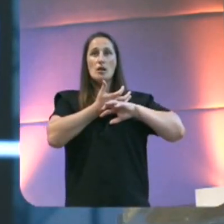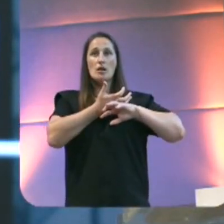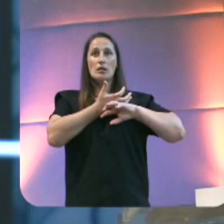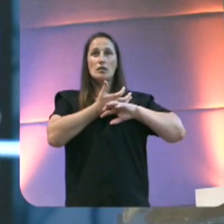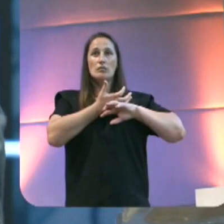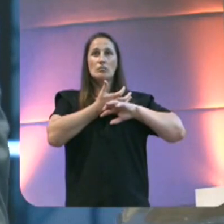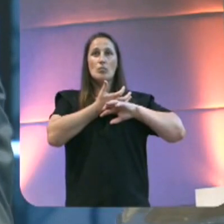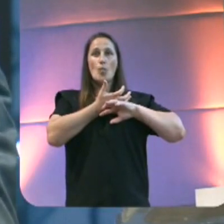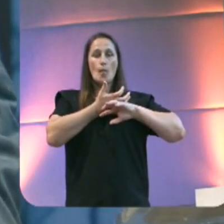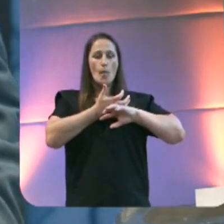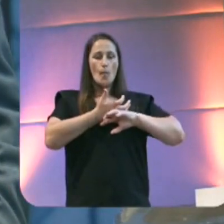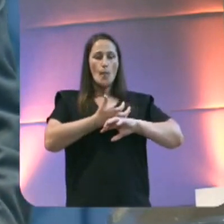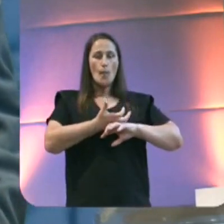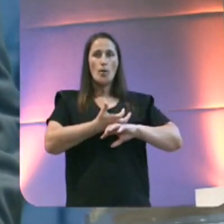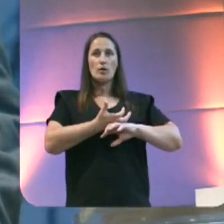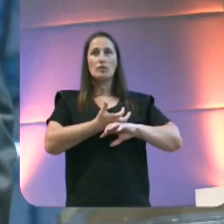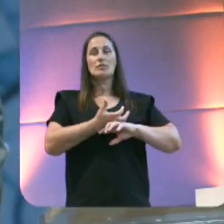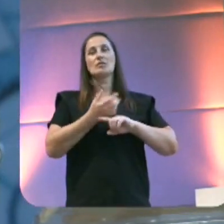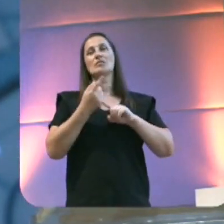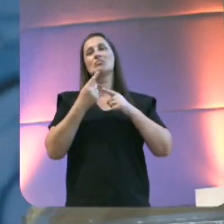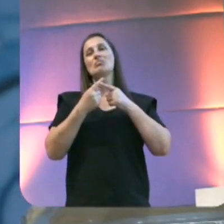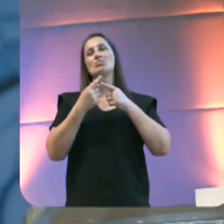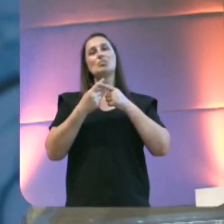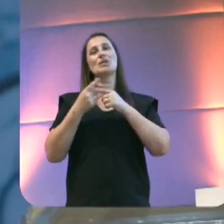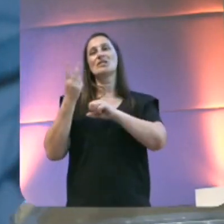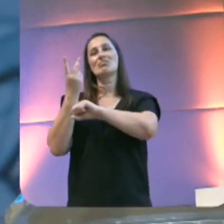simplesmente porque não está buscando.